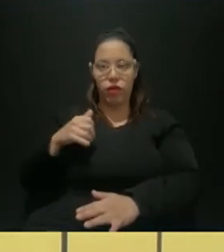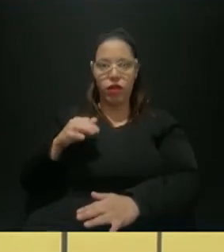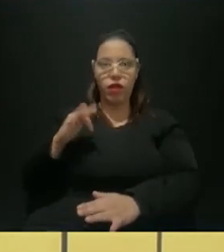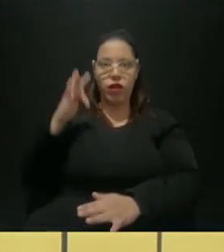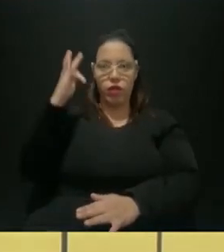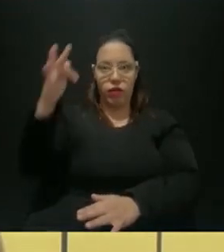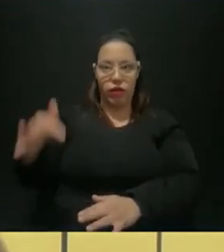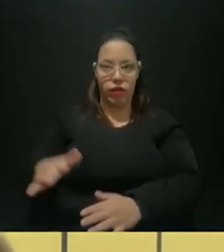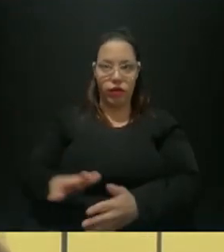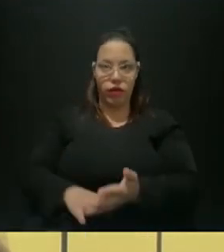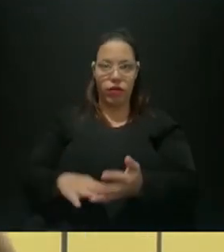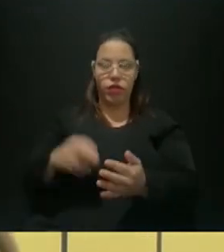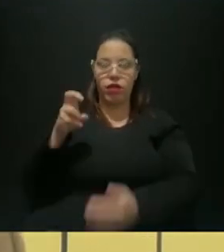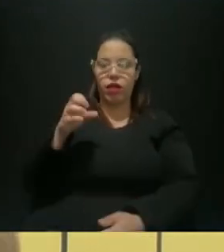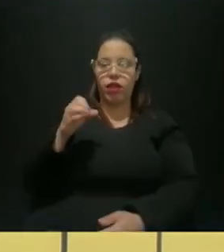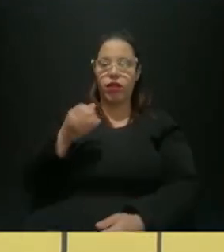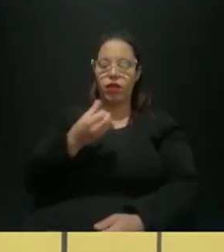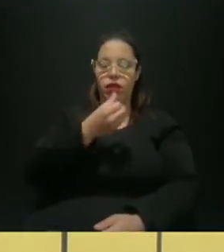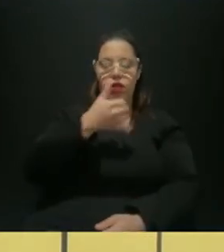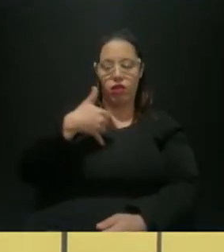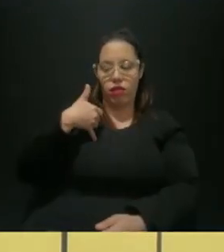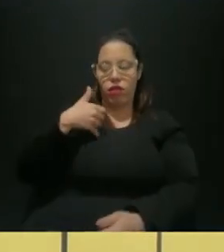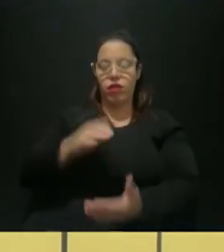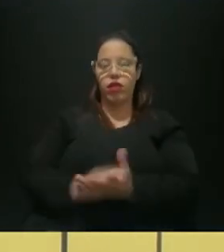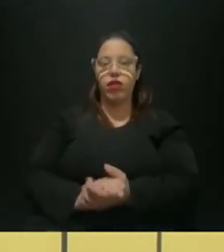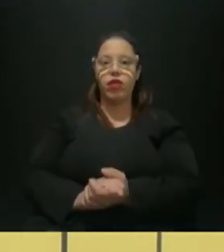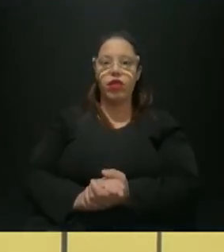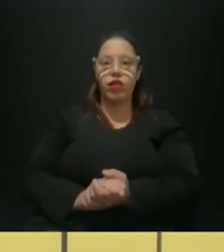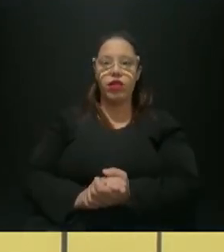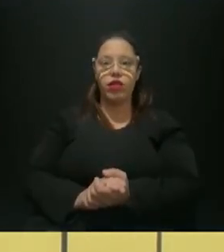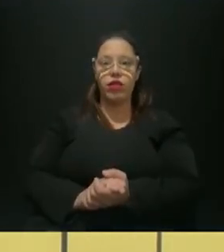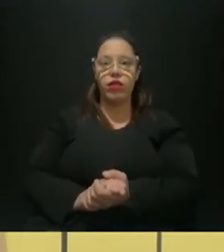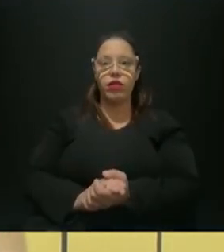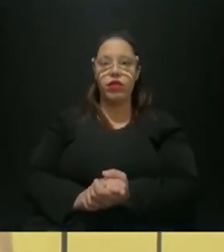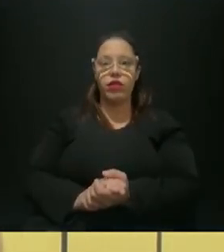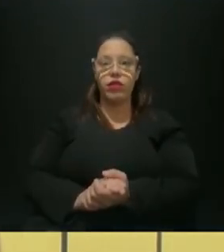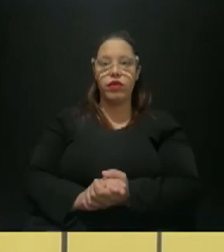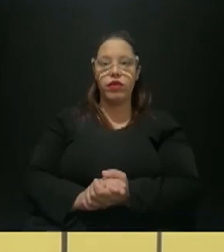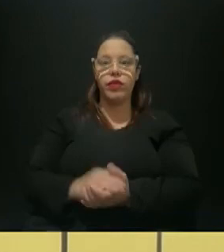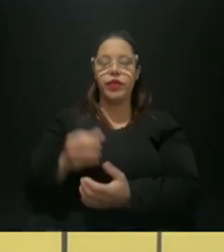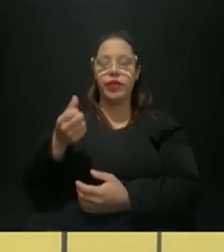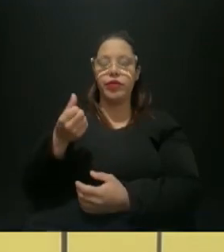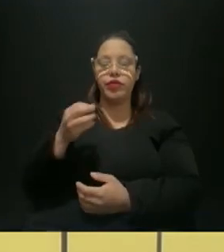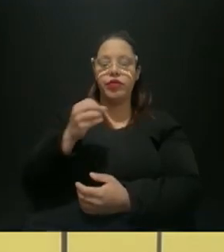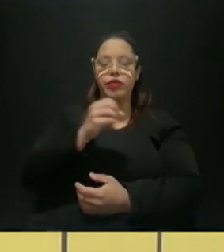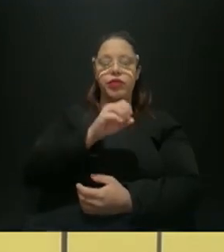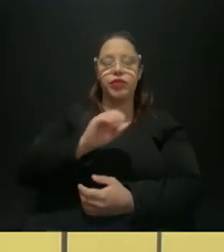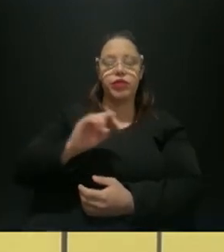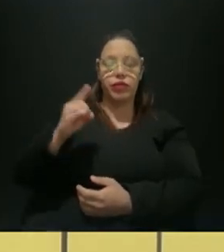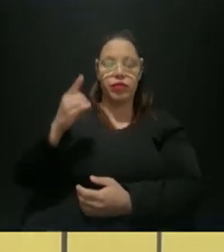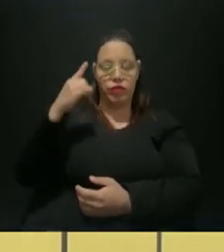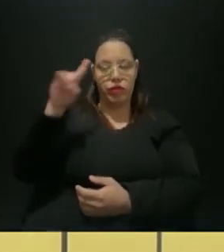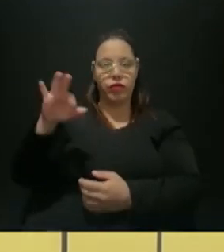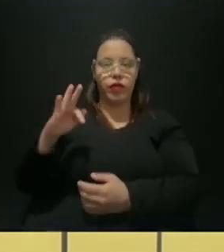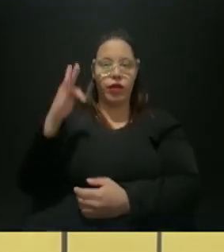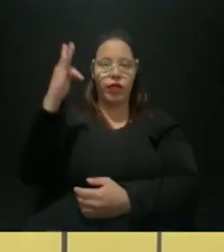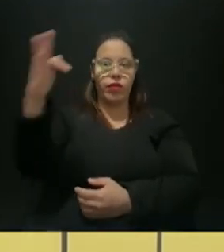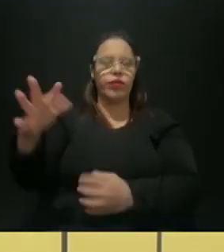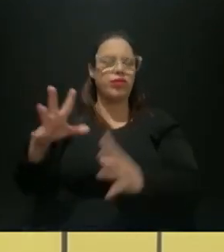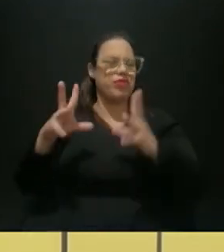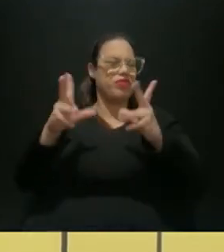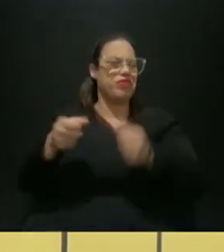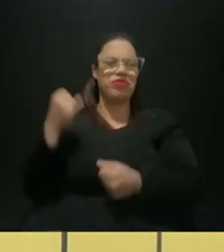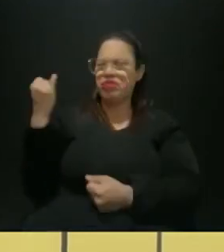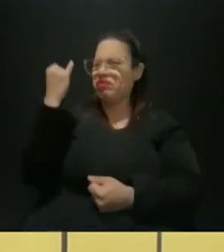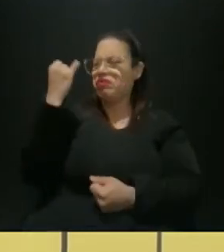anos na primeira infância, mas esses 1000 dias são fundamentais para o resto da existência. Tanto é assim que, à medida